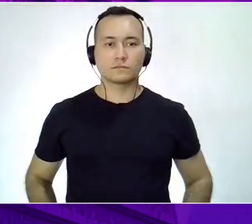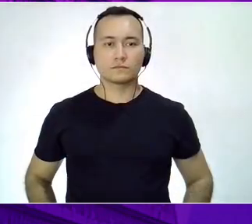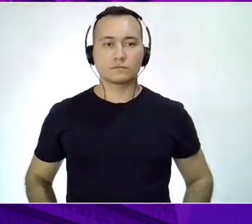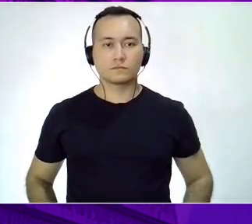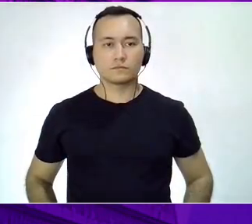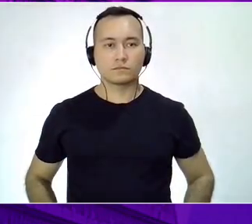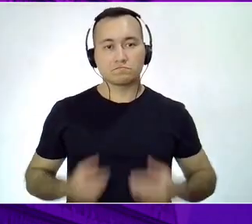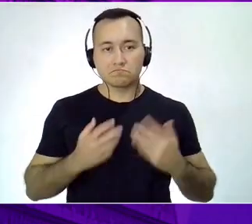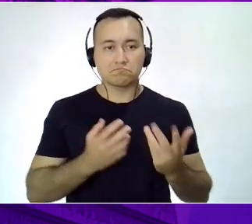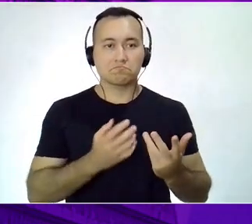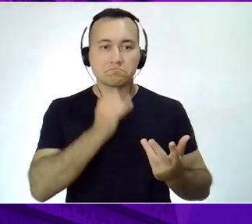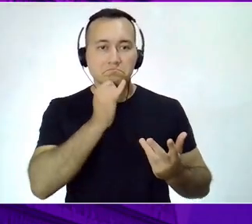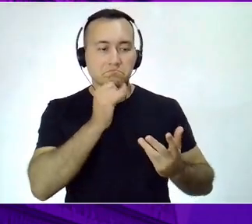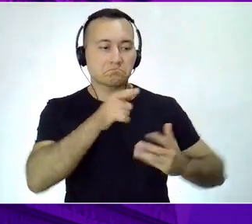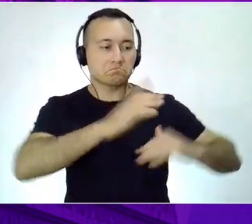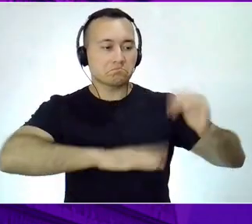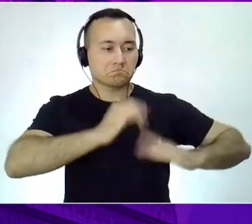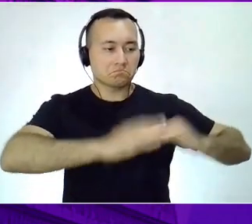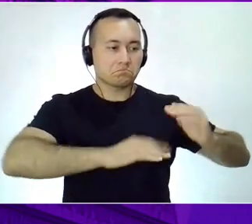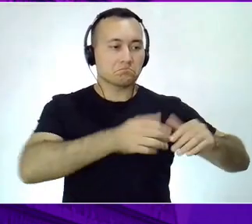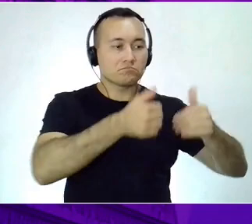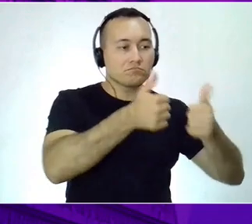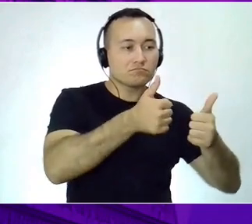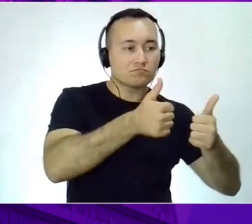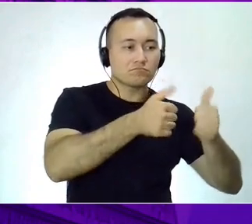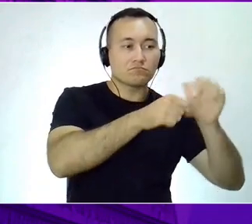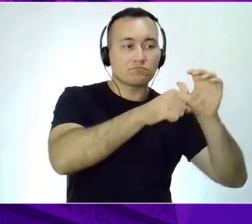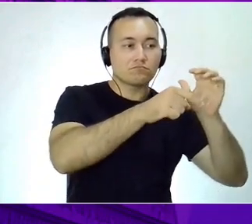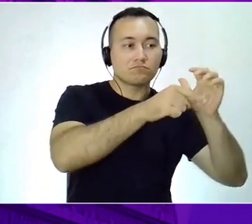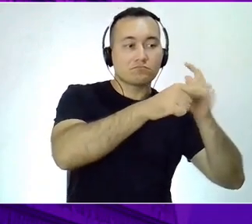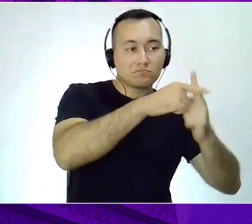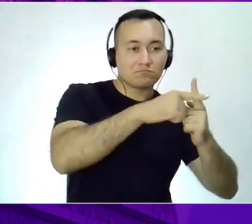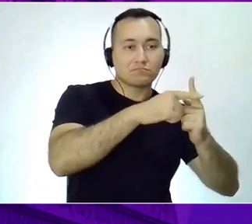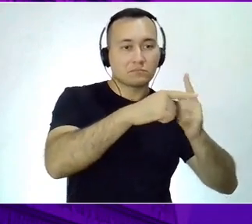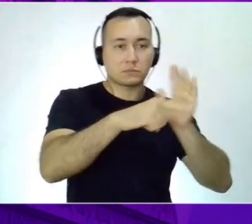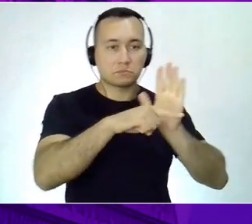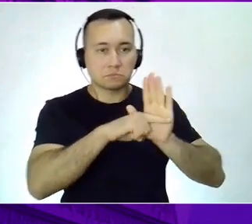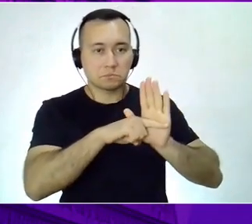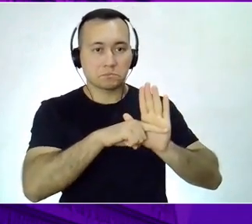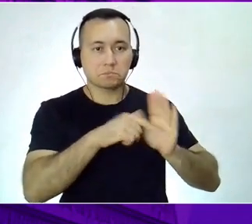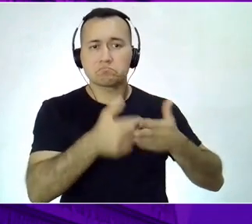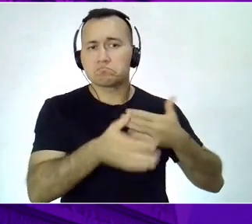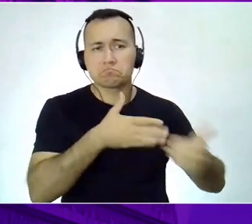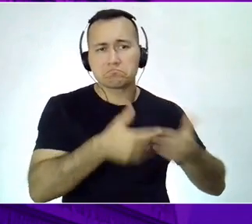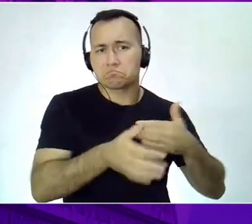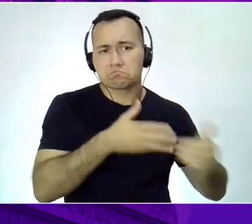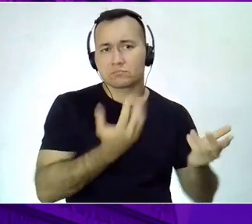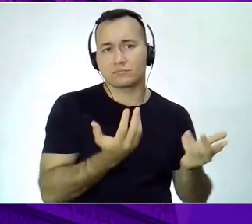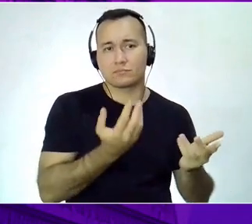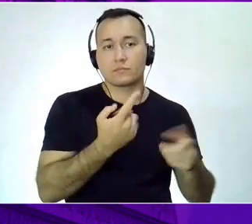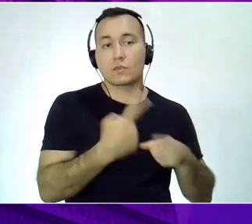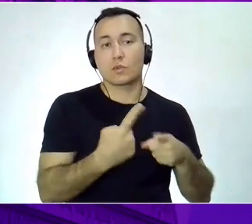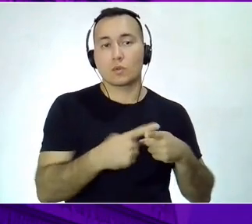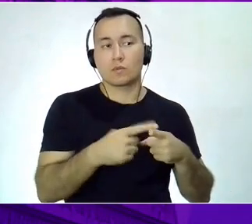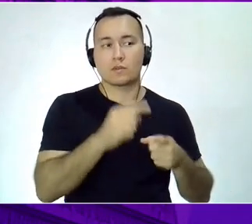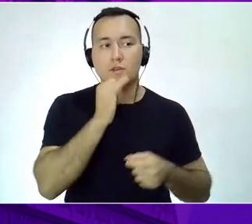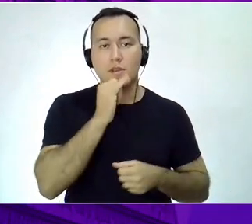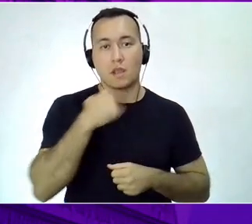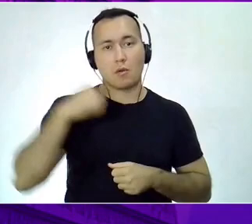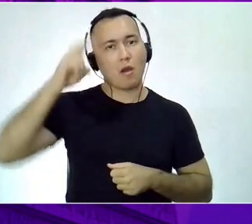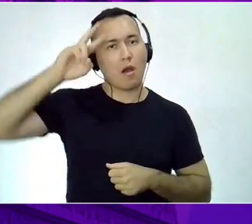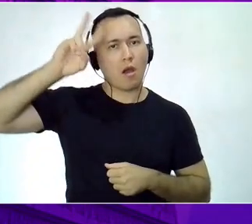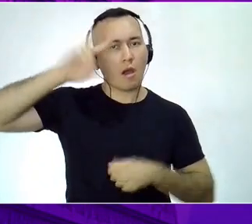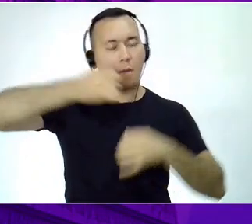desempenho positivo, ou que teve um desempenho negativo, ou que existe uma polarização, ou qualquer que seja a história que eu quero contar com esses gráficos. A